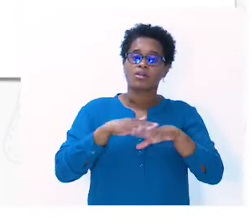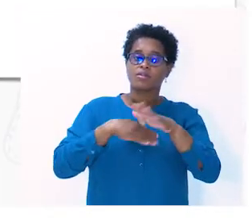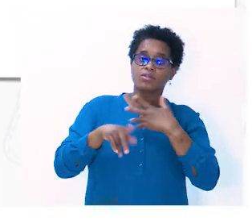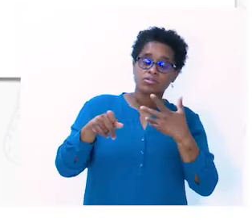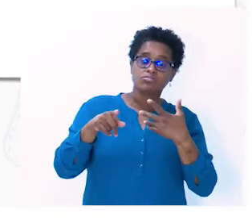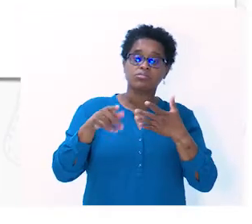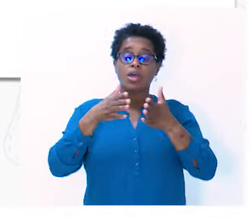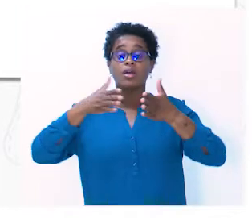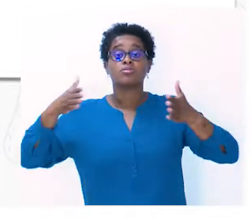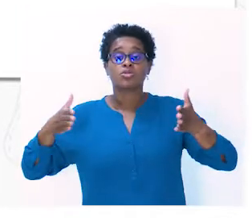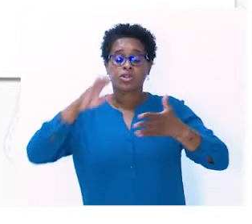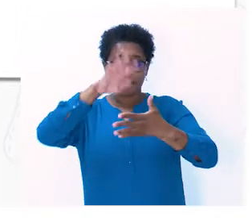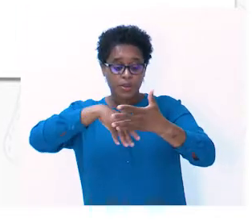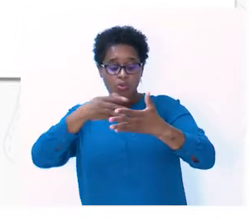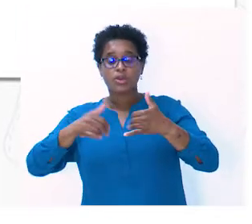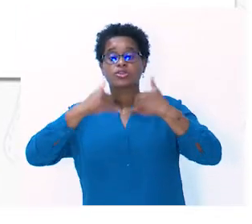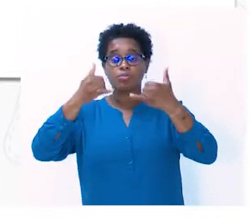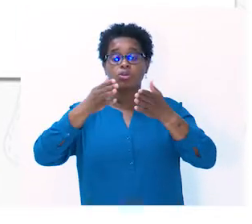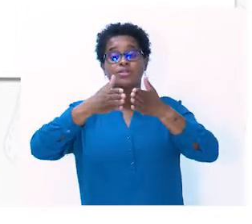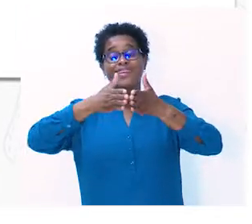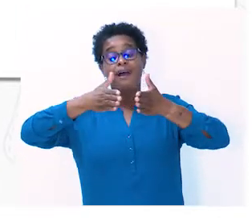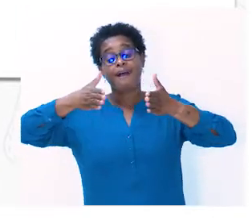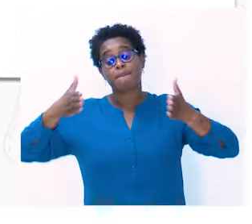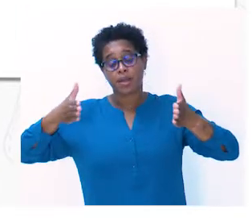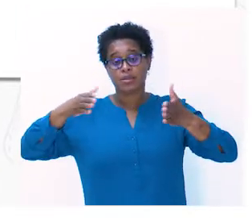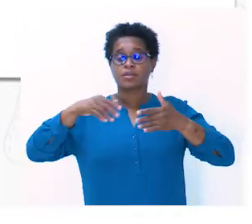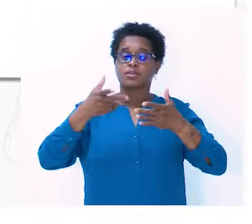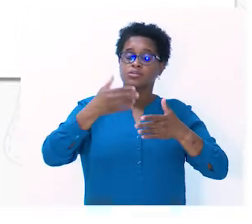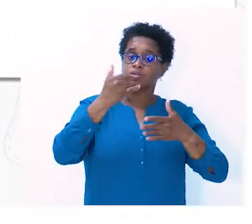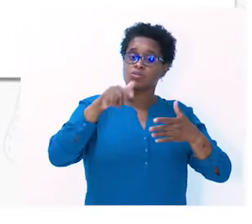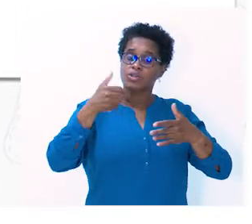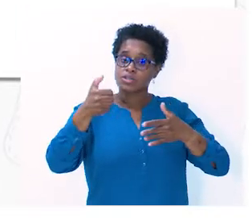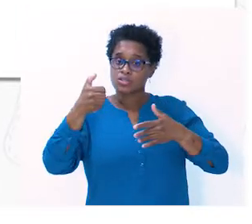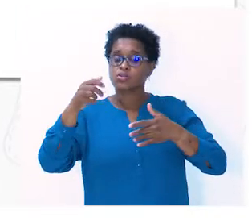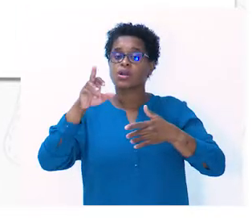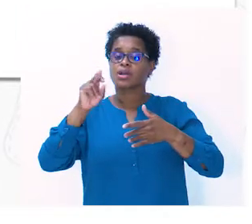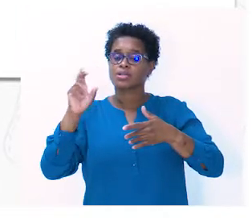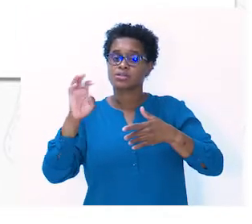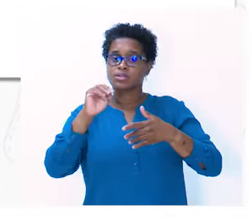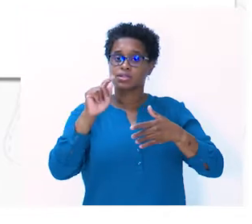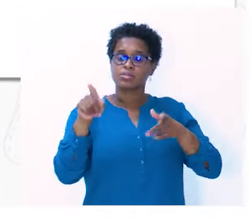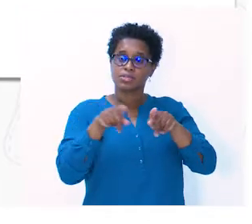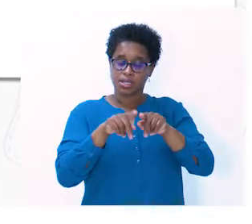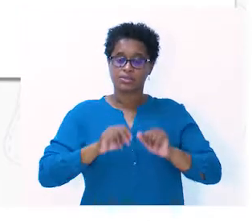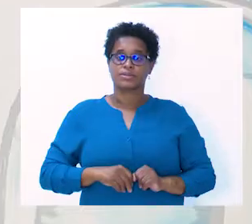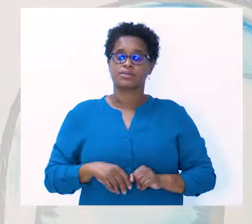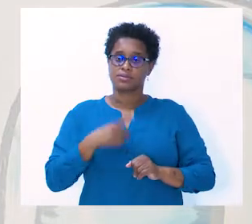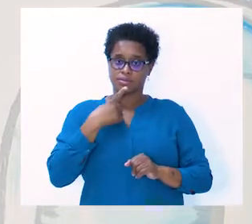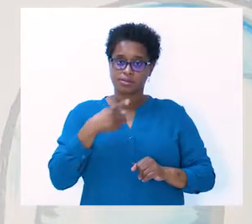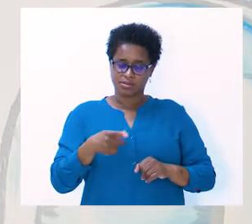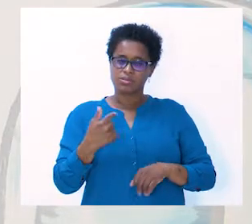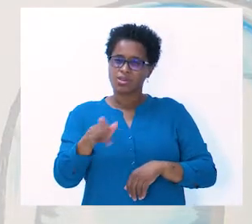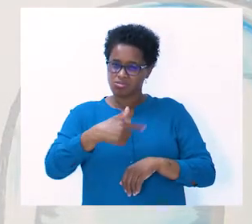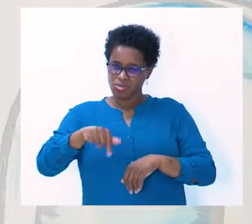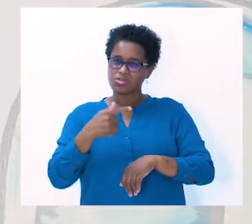dimensões da pintura depois de ampliada, sendo 2,5 a razão de semelhança. Ok?